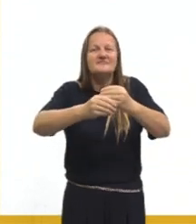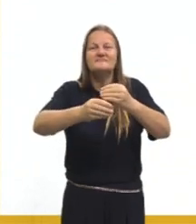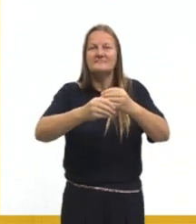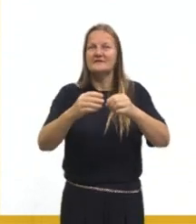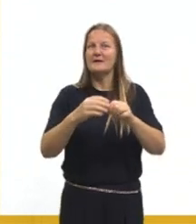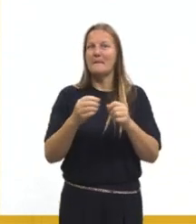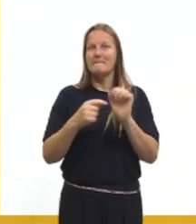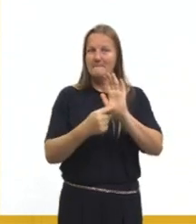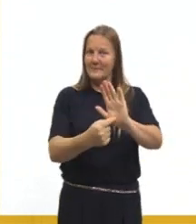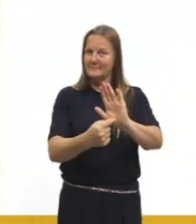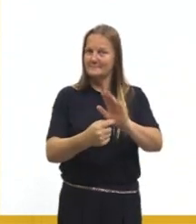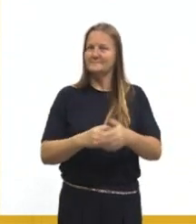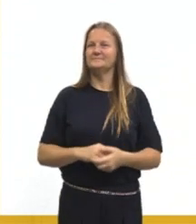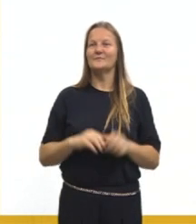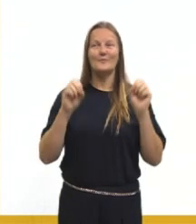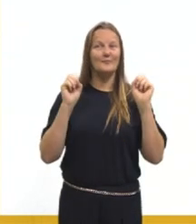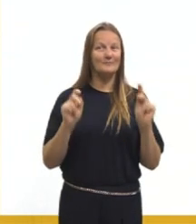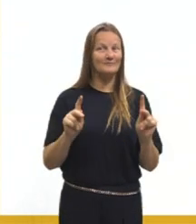certo